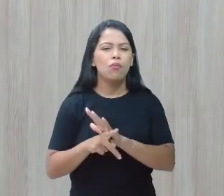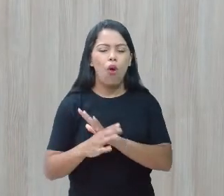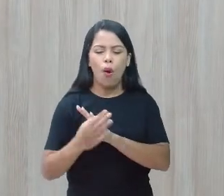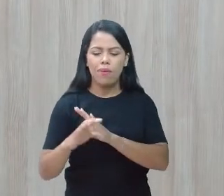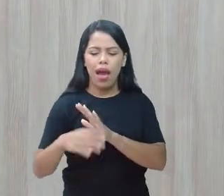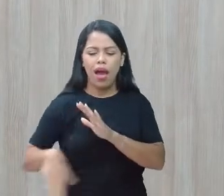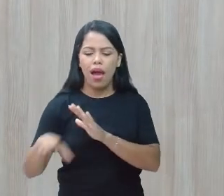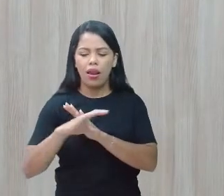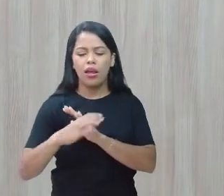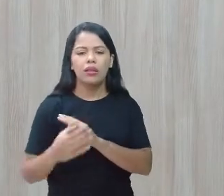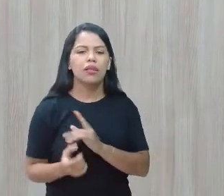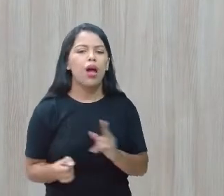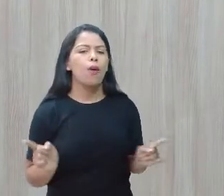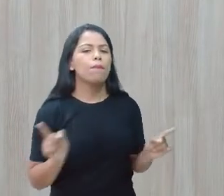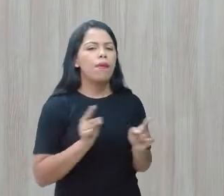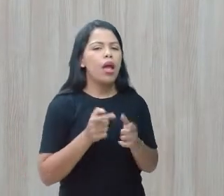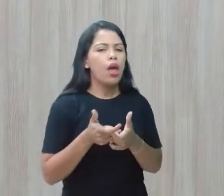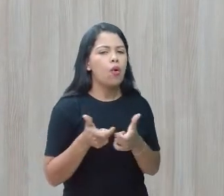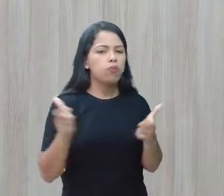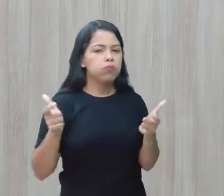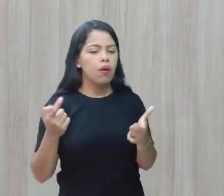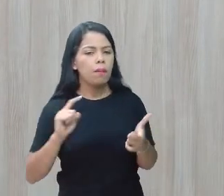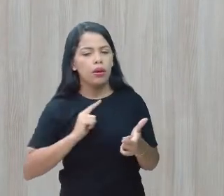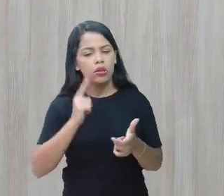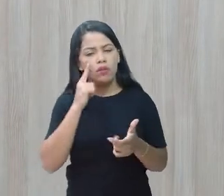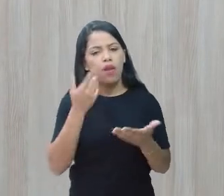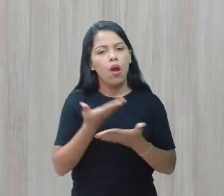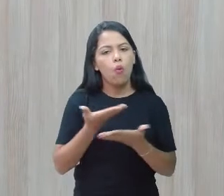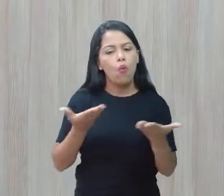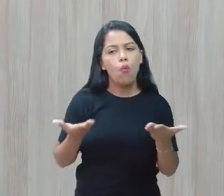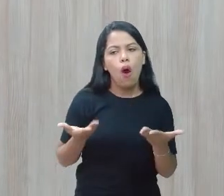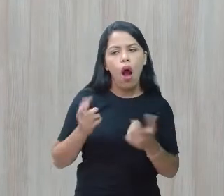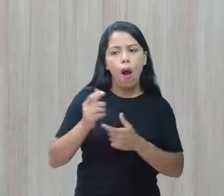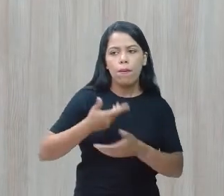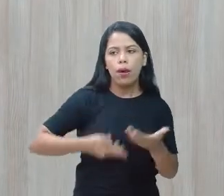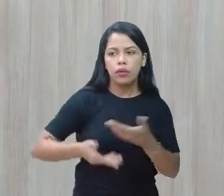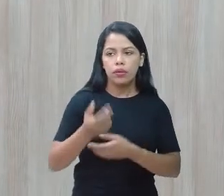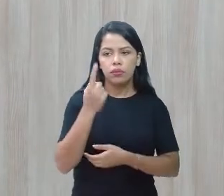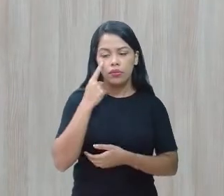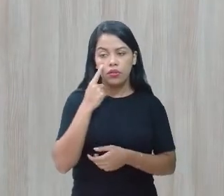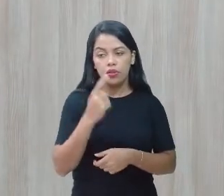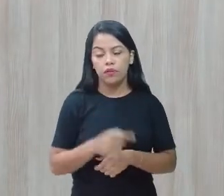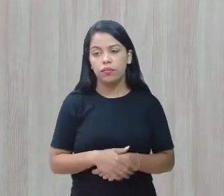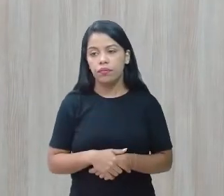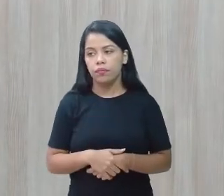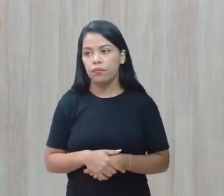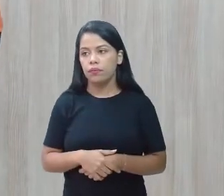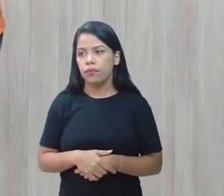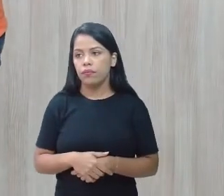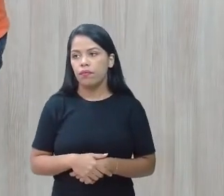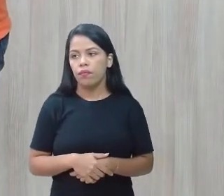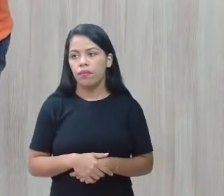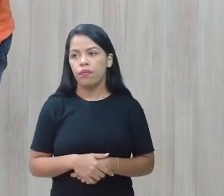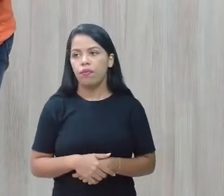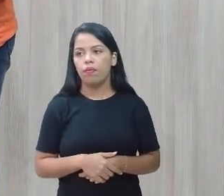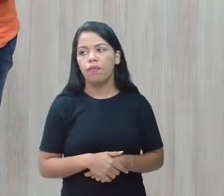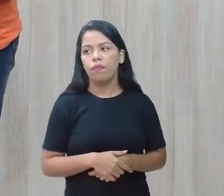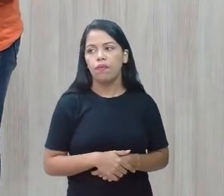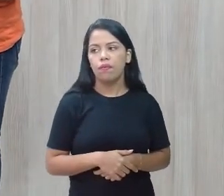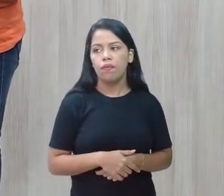grande é para a gente ver a questão aí de quem participa. Então, vamos lá. Opa, deixa eu voltar